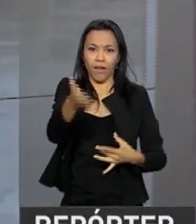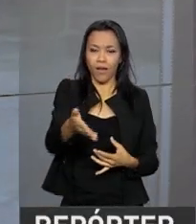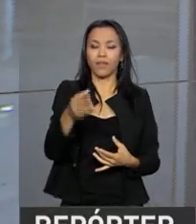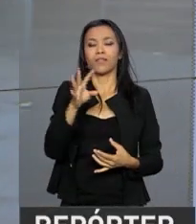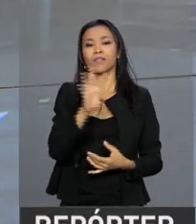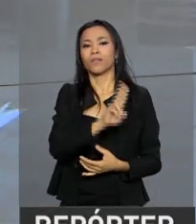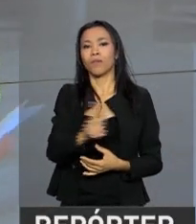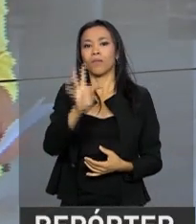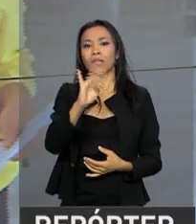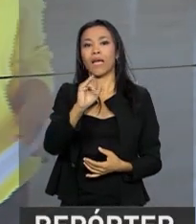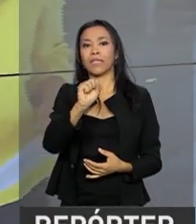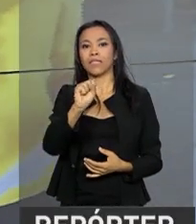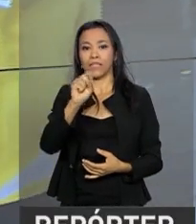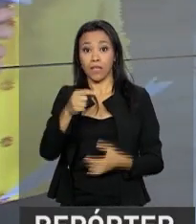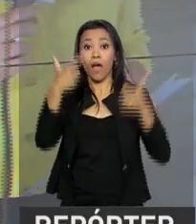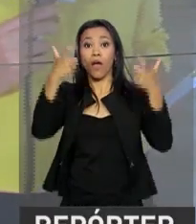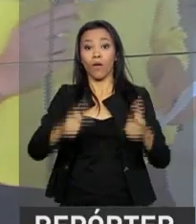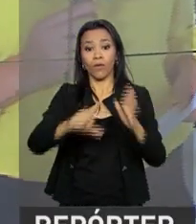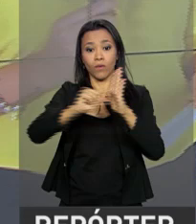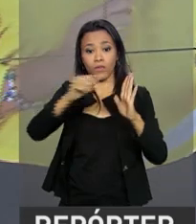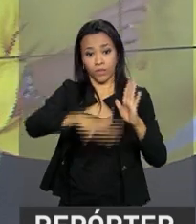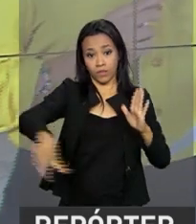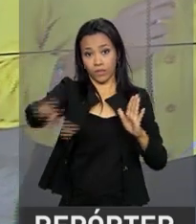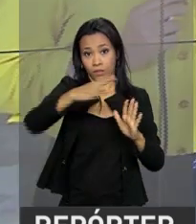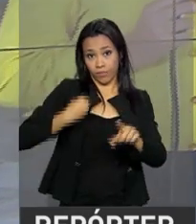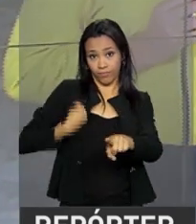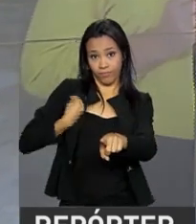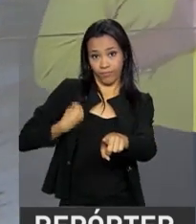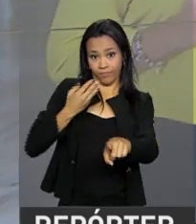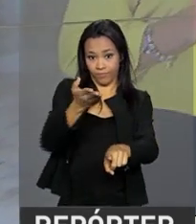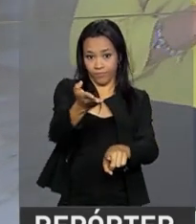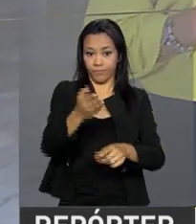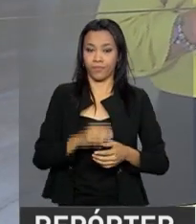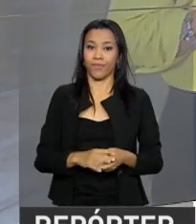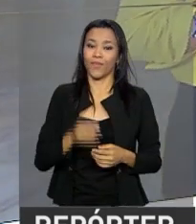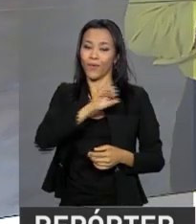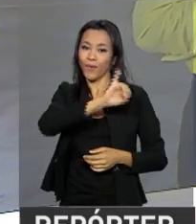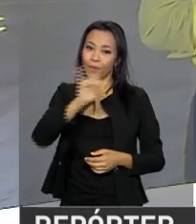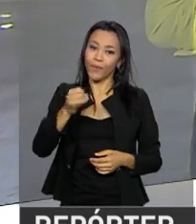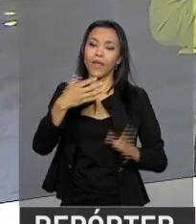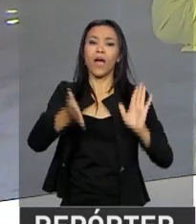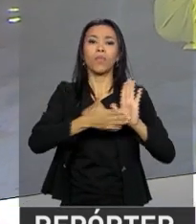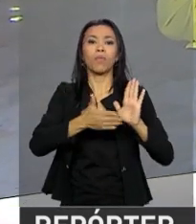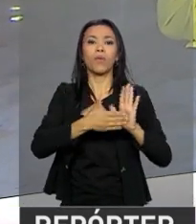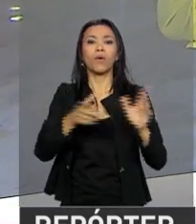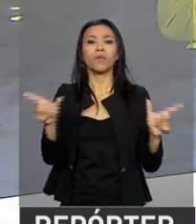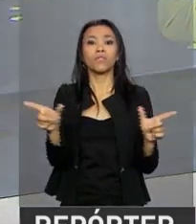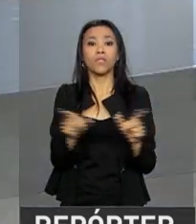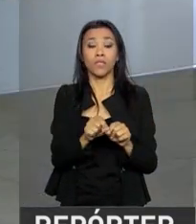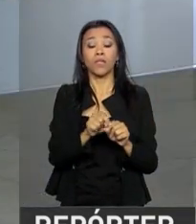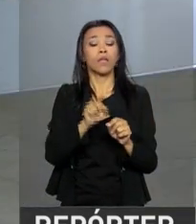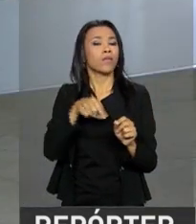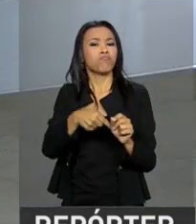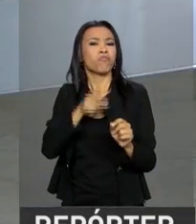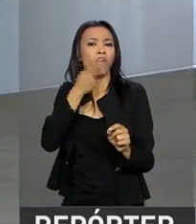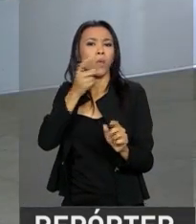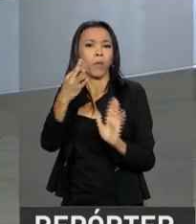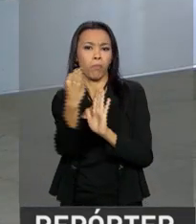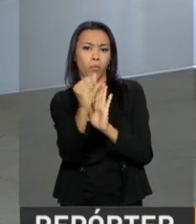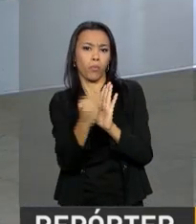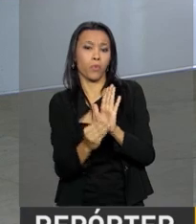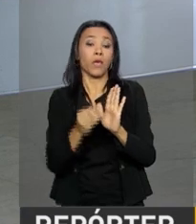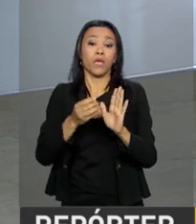vivo direto do Palácio do Planalto. Oi, Thaísa. Oi, Leandro. A proposta de emenda à Constituição estabelece que as